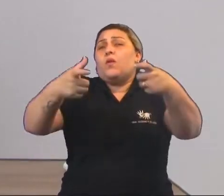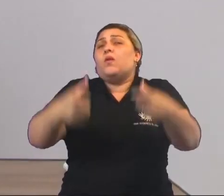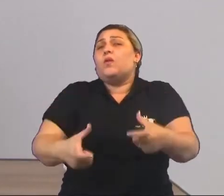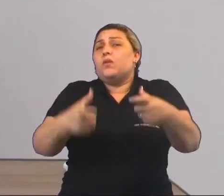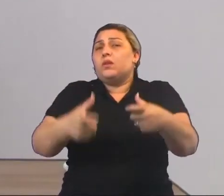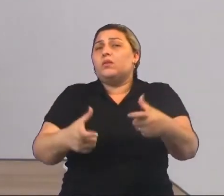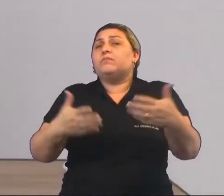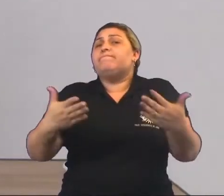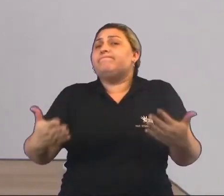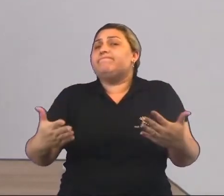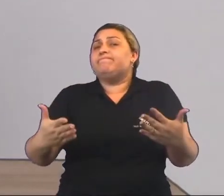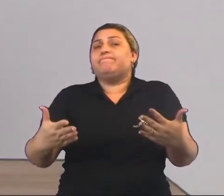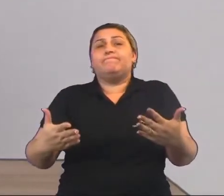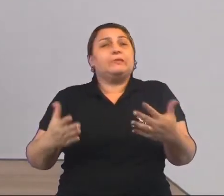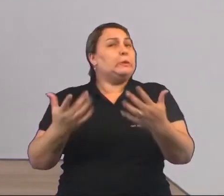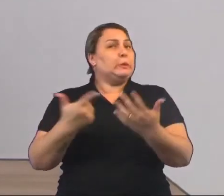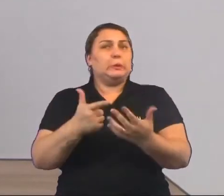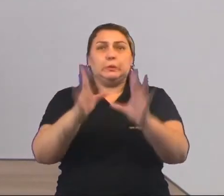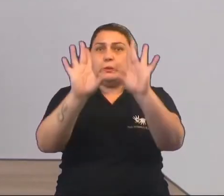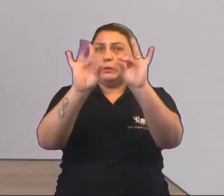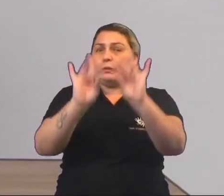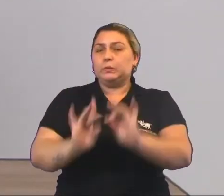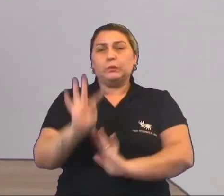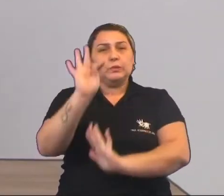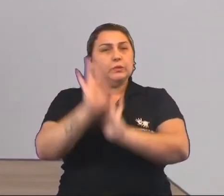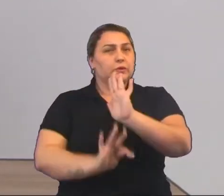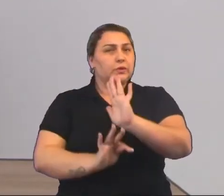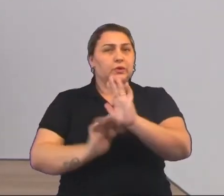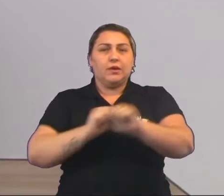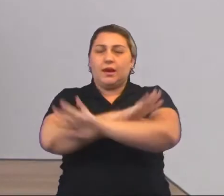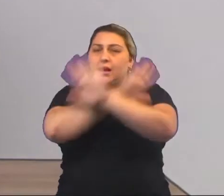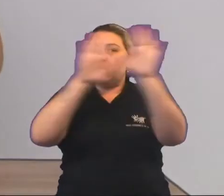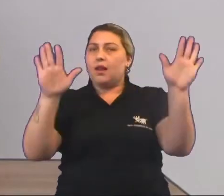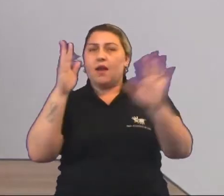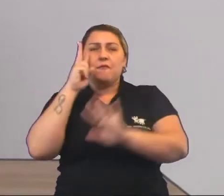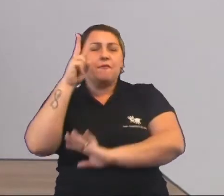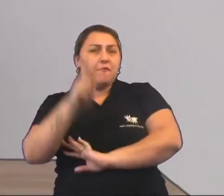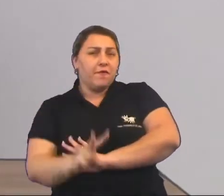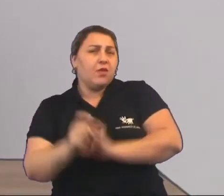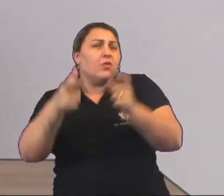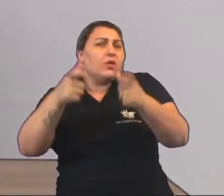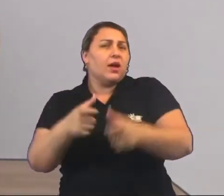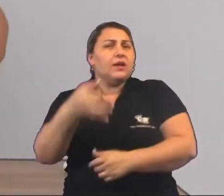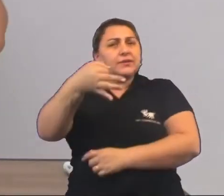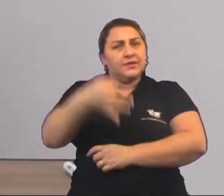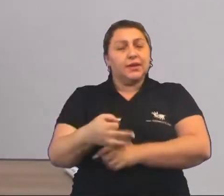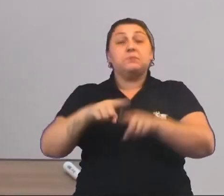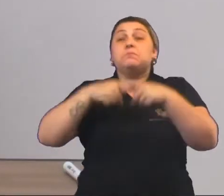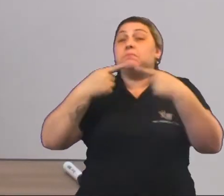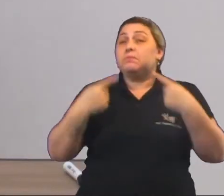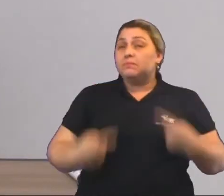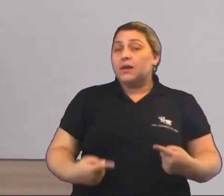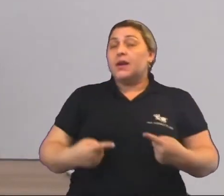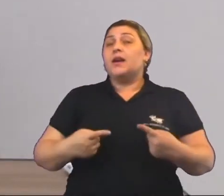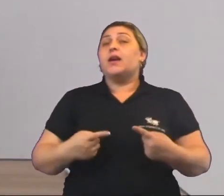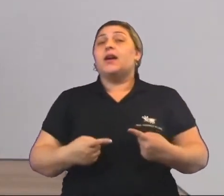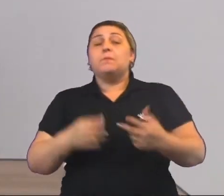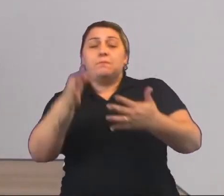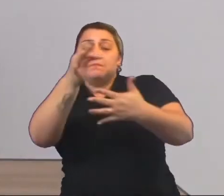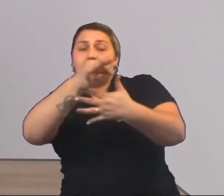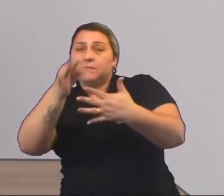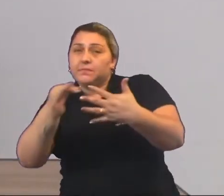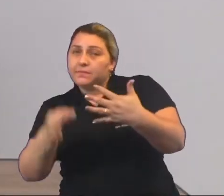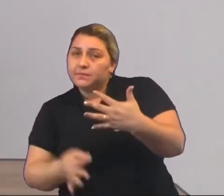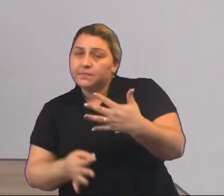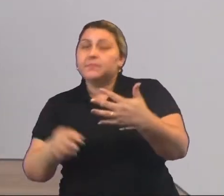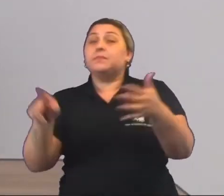Esse cenário não vem aqui descrito no nosso texto, né? Nós não enxergamos ali, foi em tal lugar, mas pelos